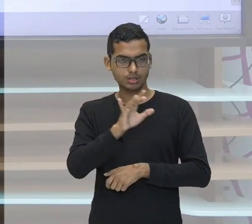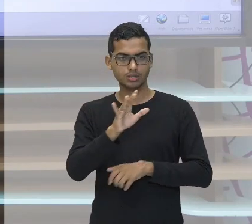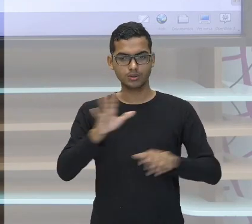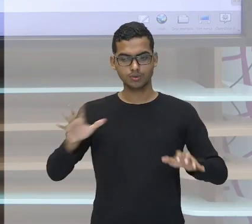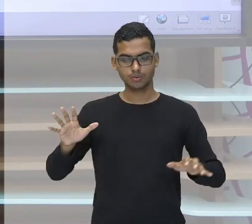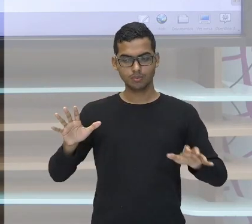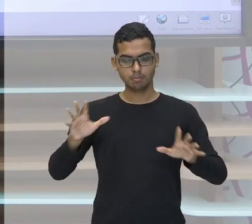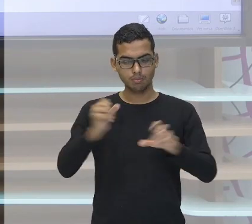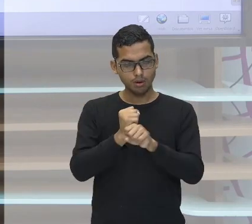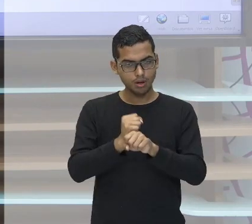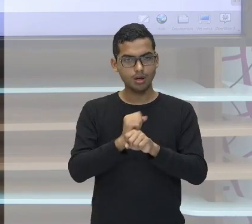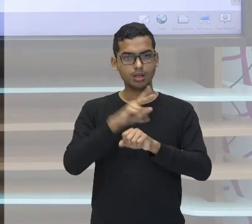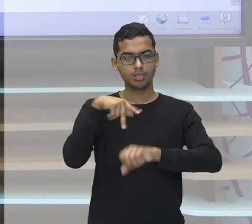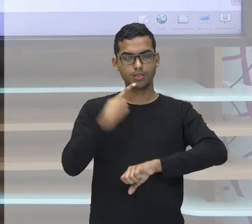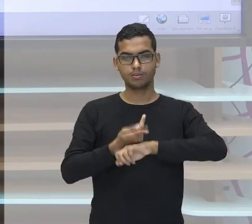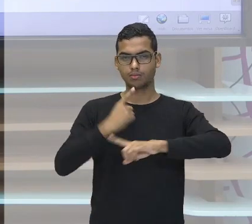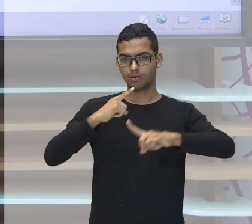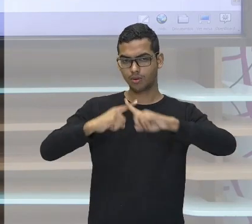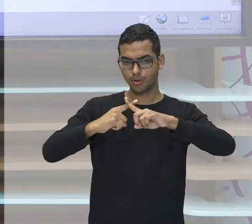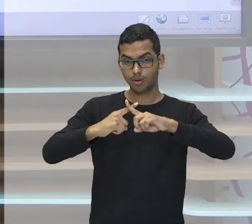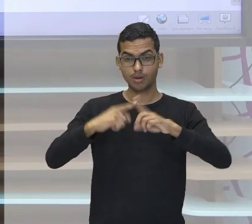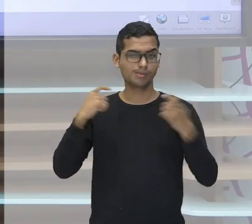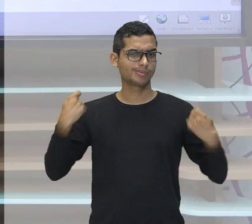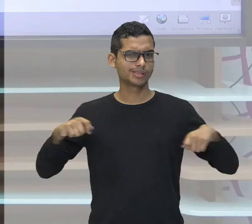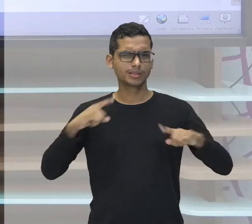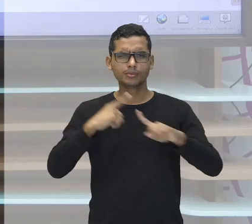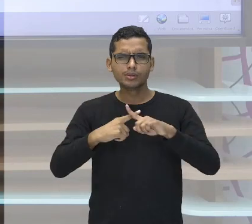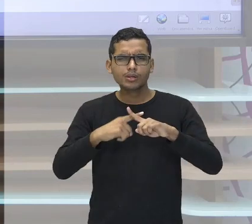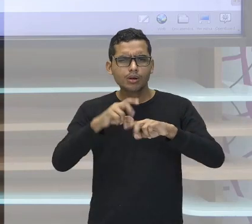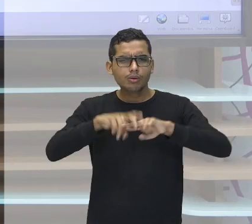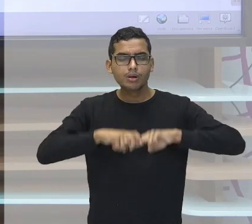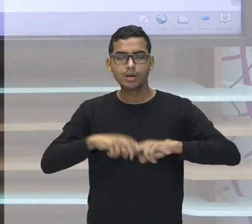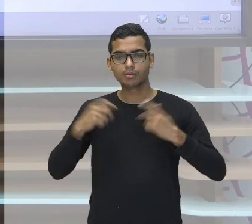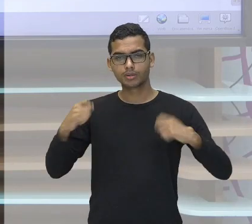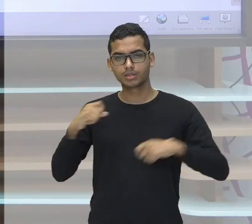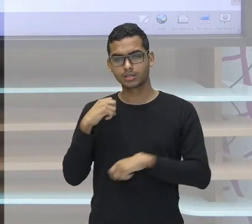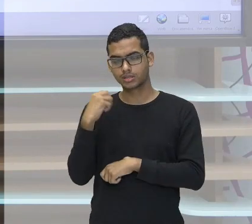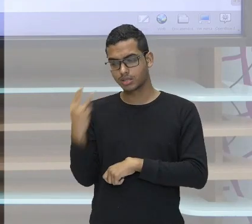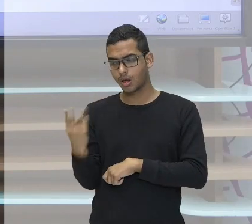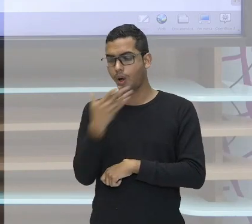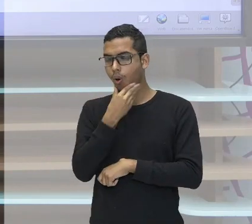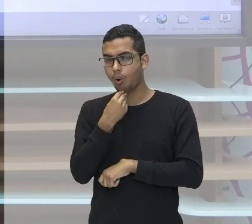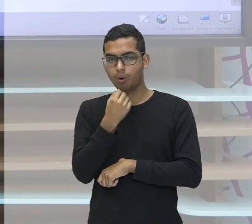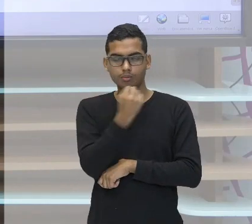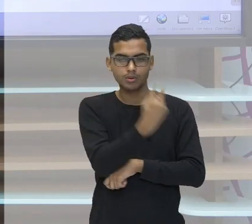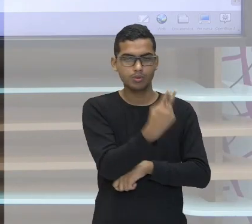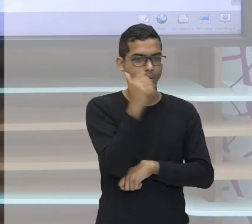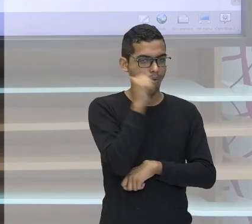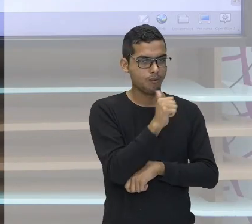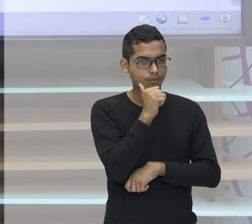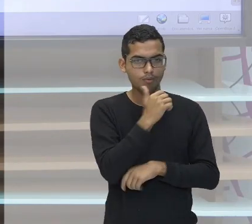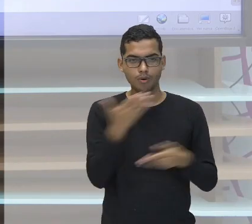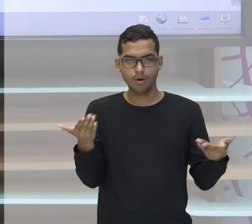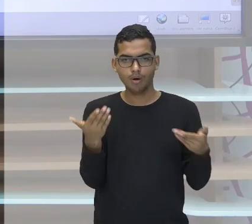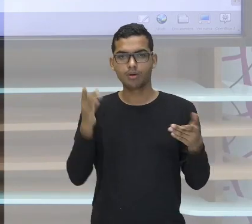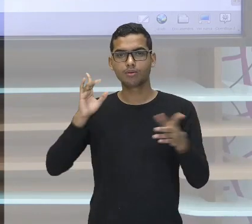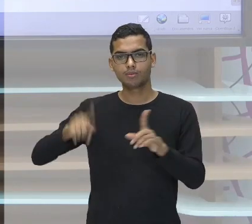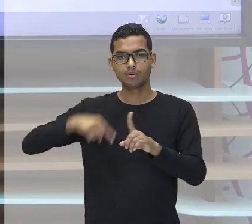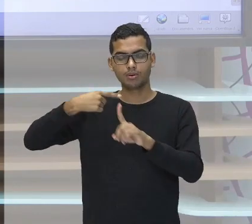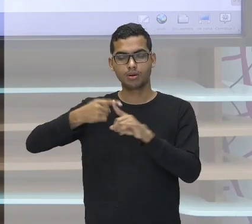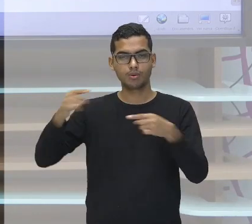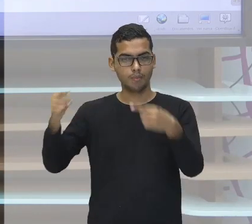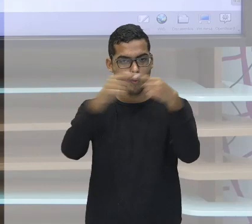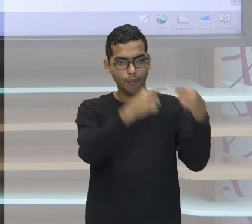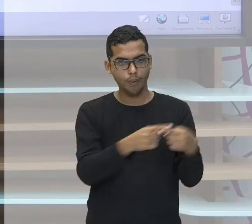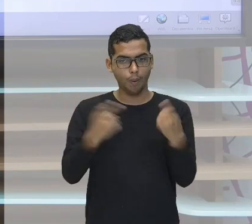tem que multiplicar? Porque a gente precisa de 3 homens e 2 mulheres. Então, aí a gente vai ter mais